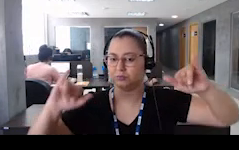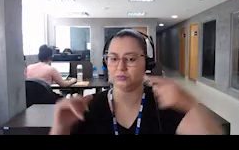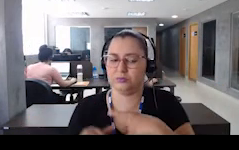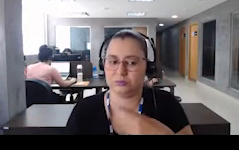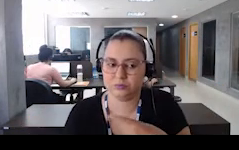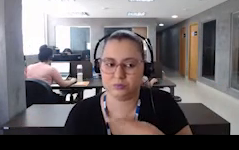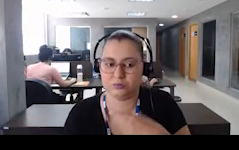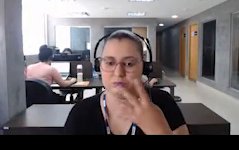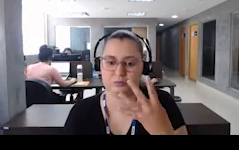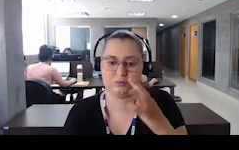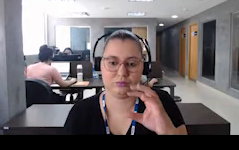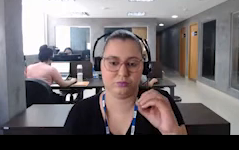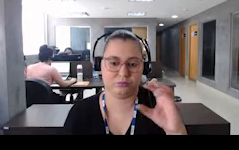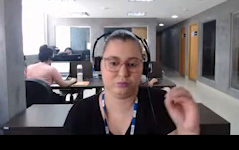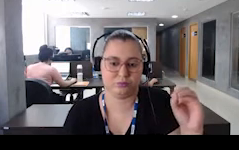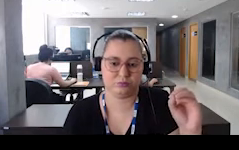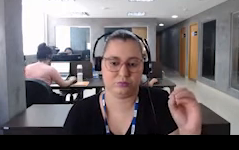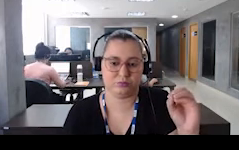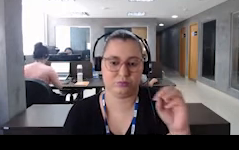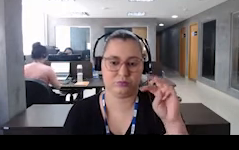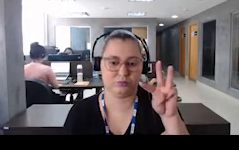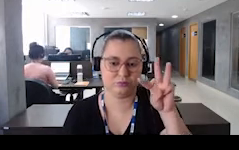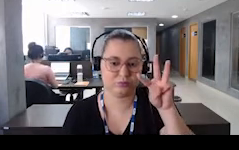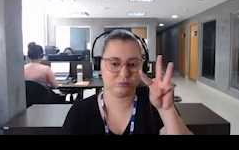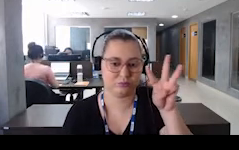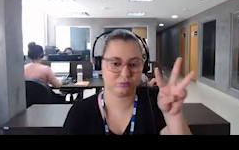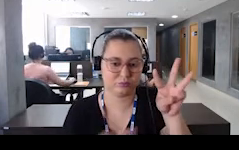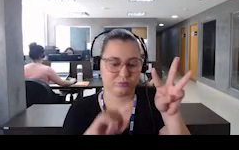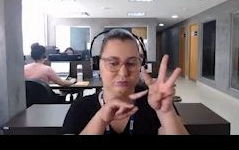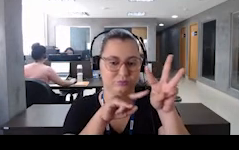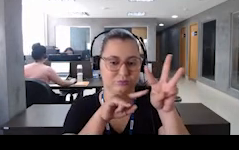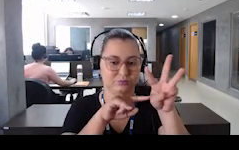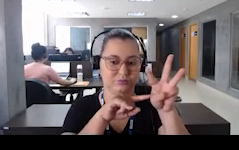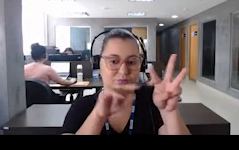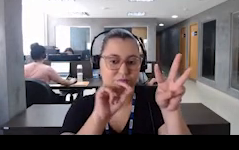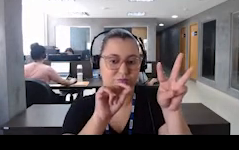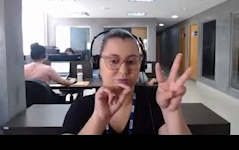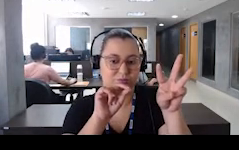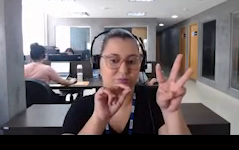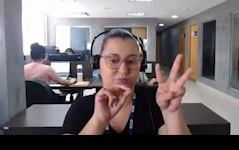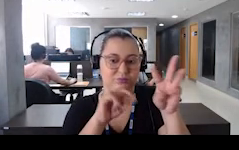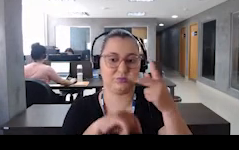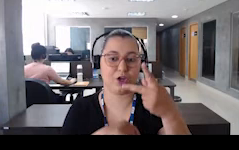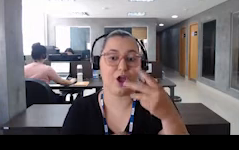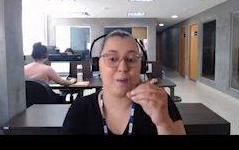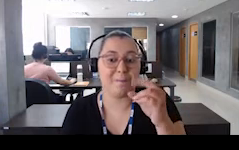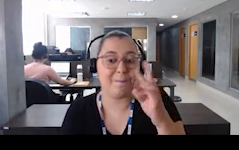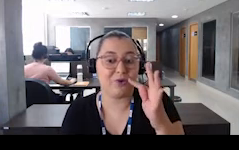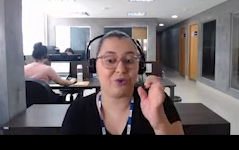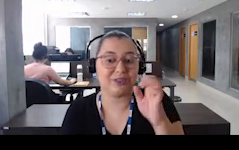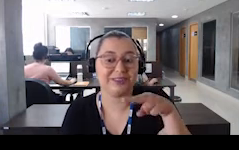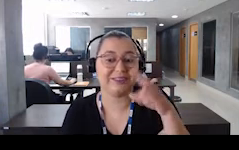né? Essa informação de 400 watts aqui, ó, essa informação de 400 watts é informação de